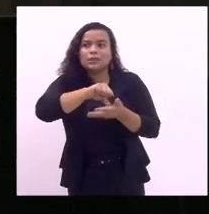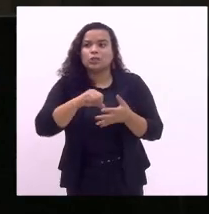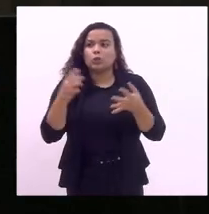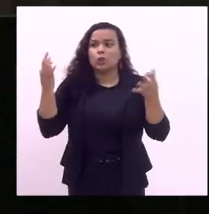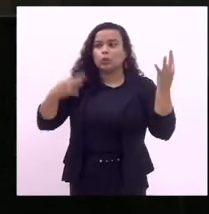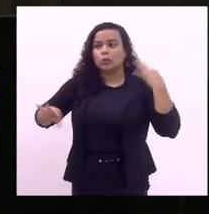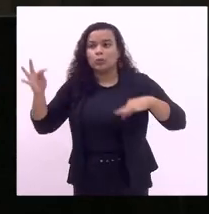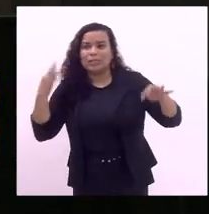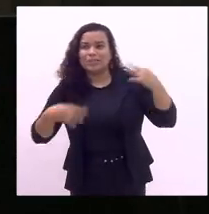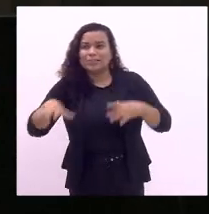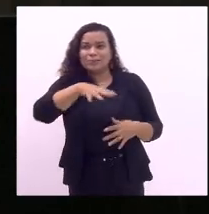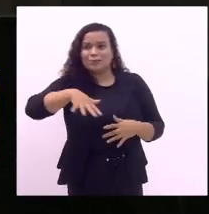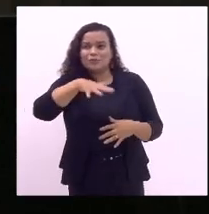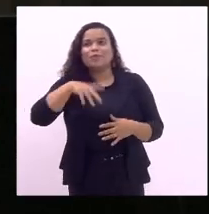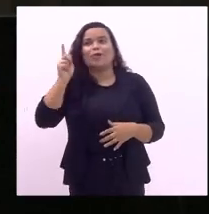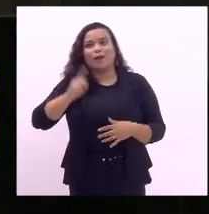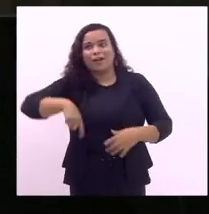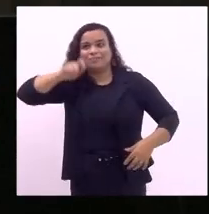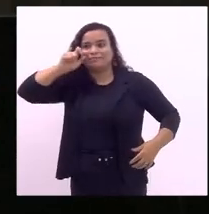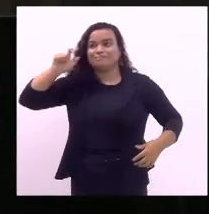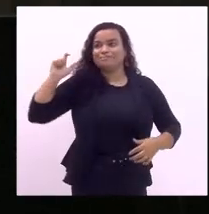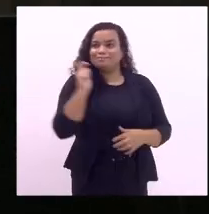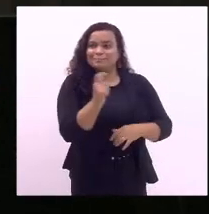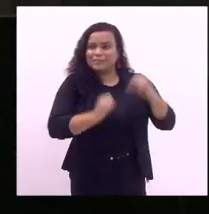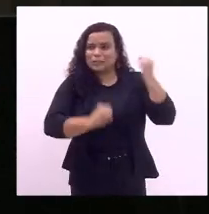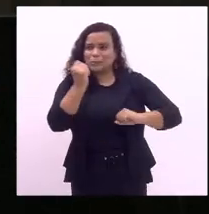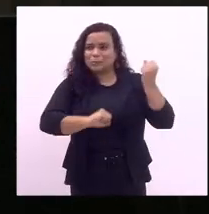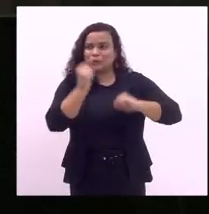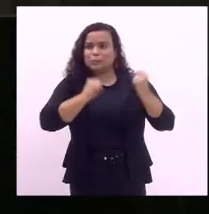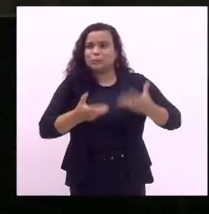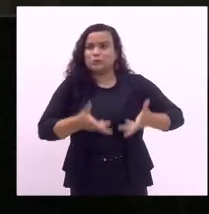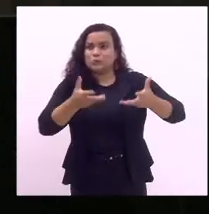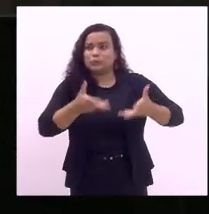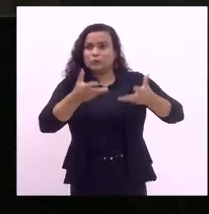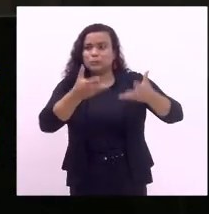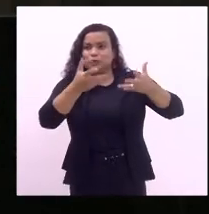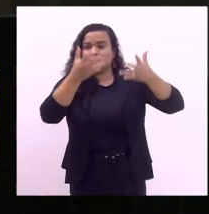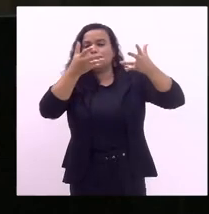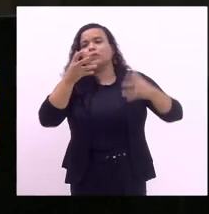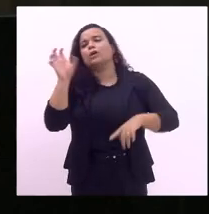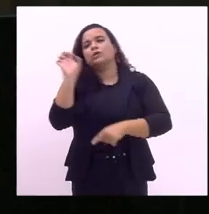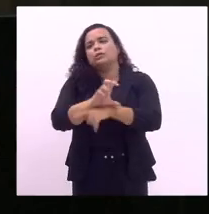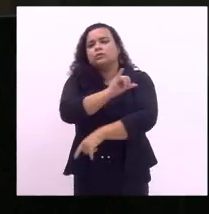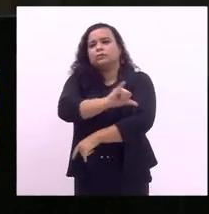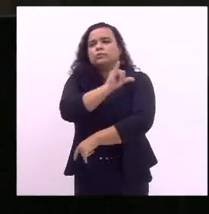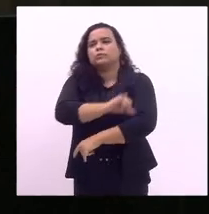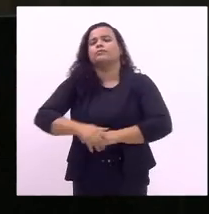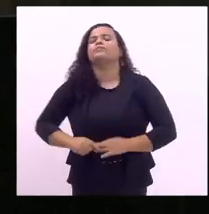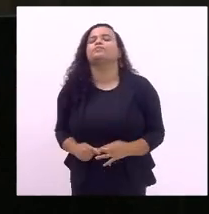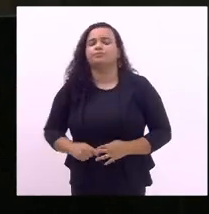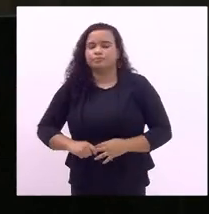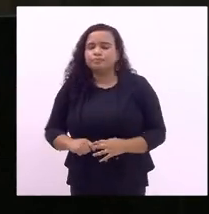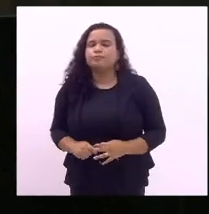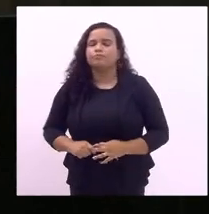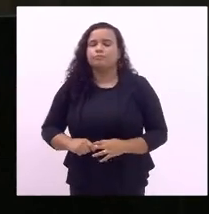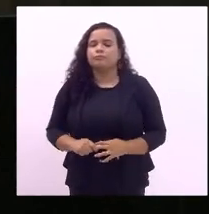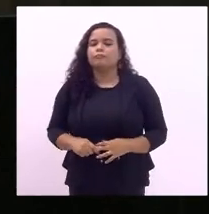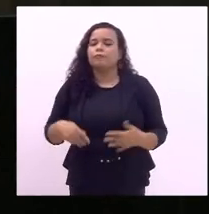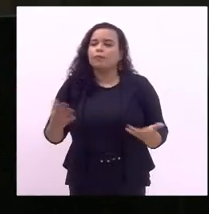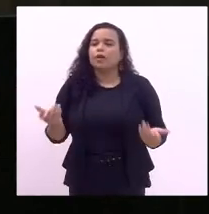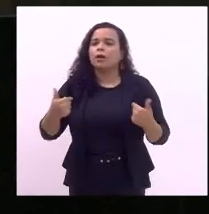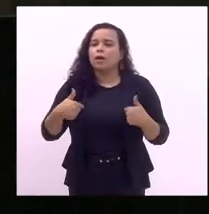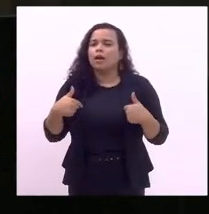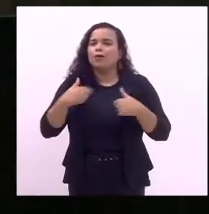turismo, que é a nossa grande indústria sem chaminé do estado do Rio de Janeiro. E eu fico